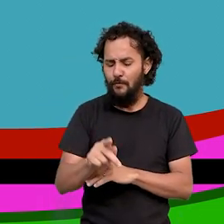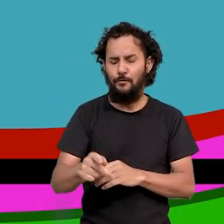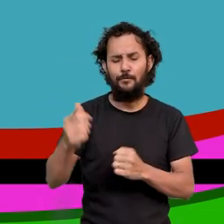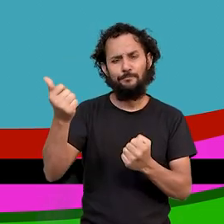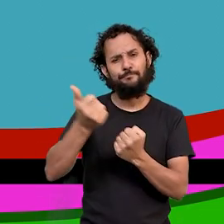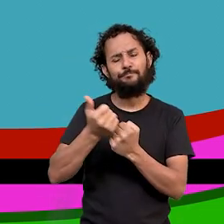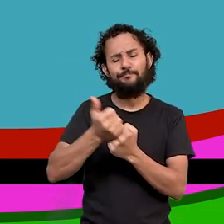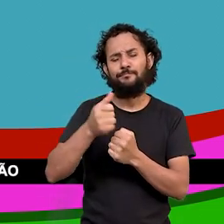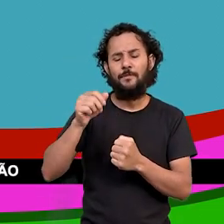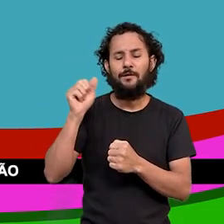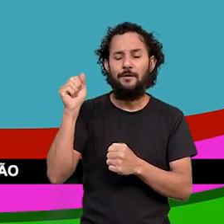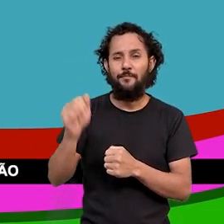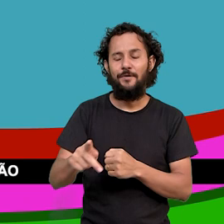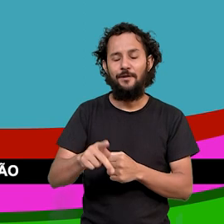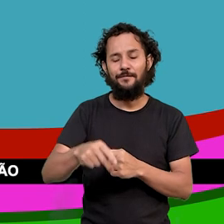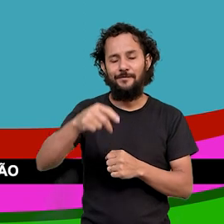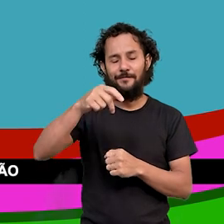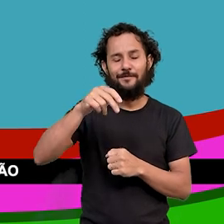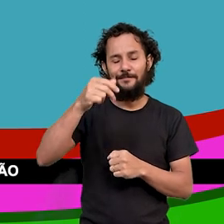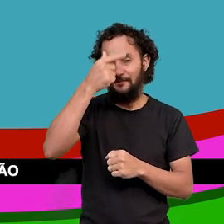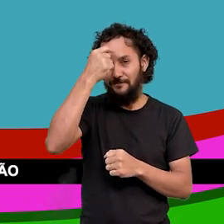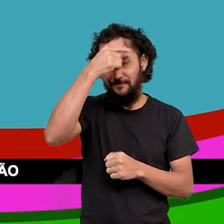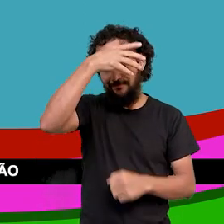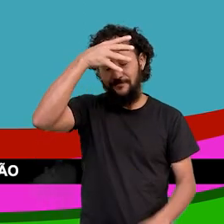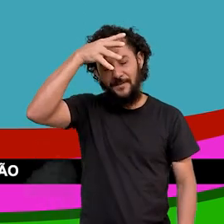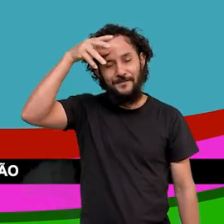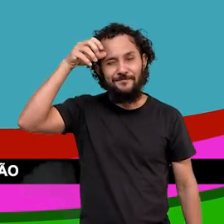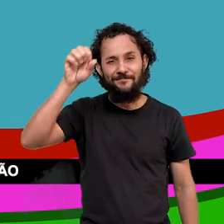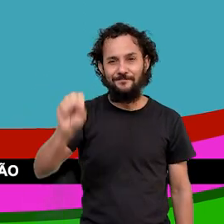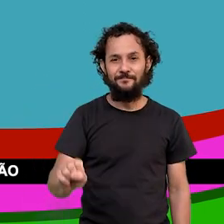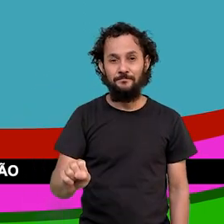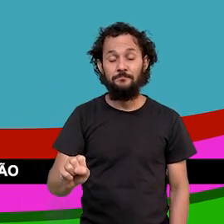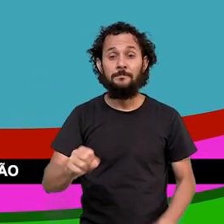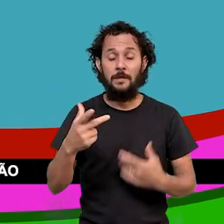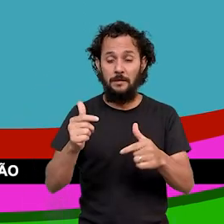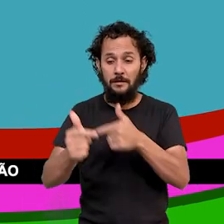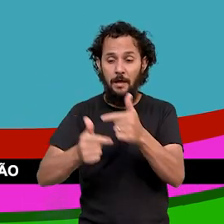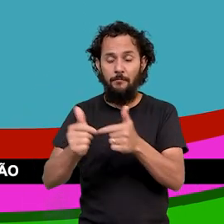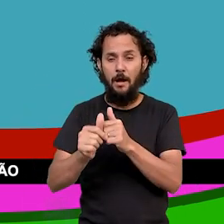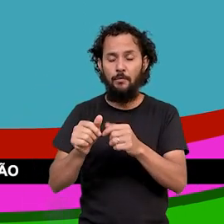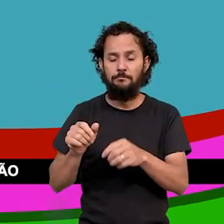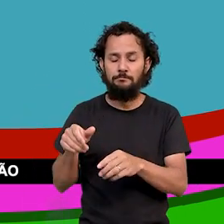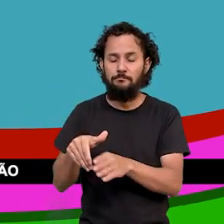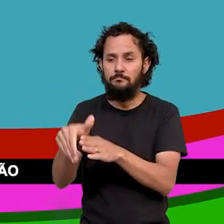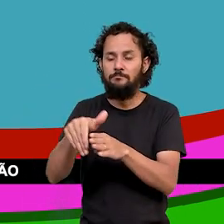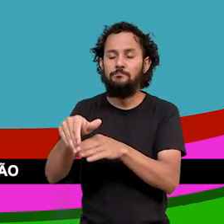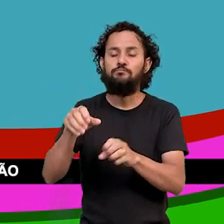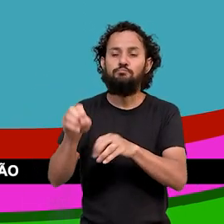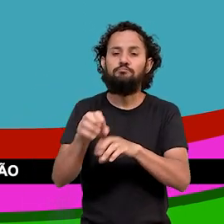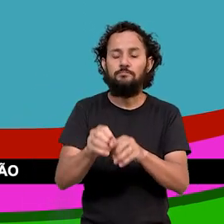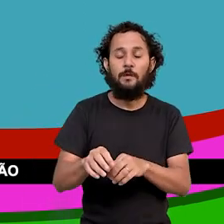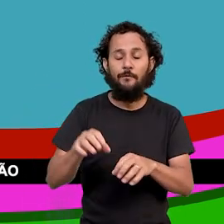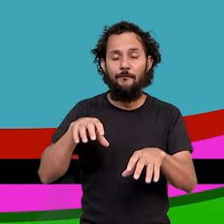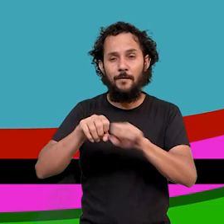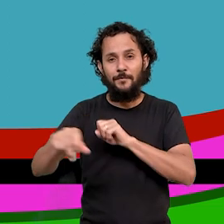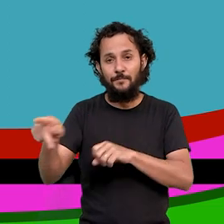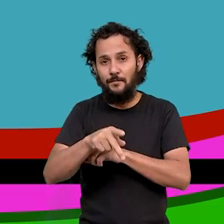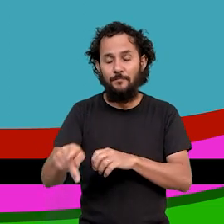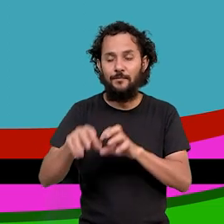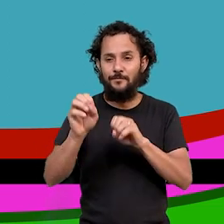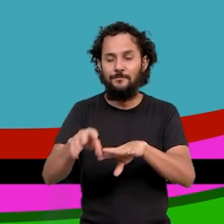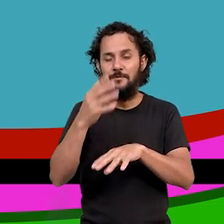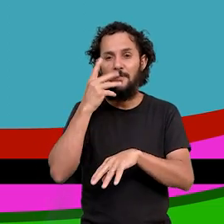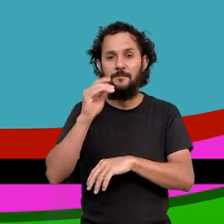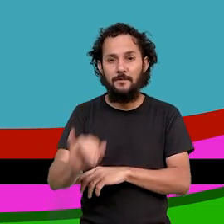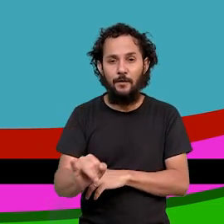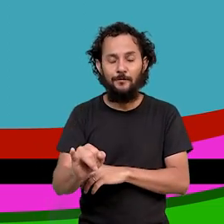professora titular aposentada da Universidade Federal do Mato Grosso do Sul. Atua na formação de professores da educação